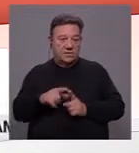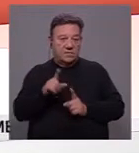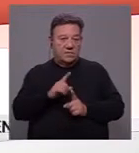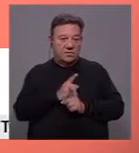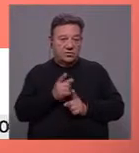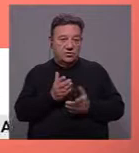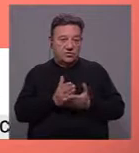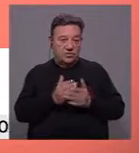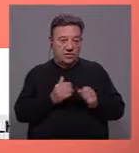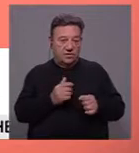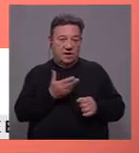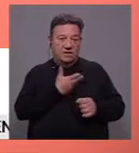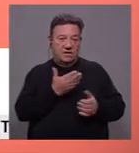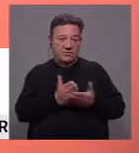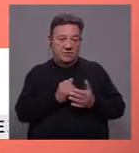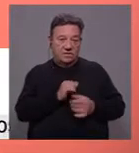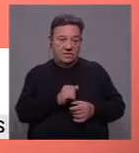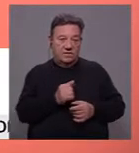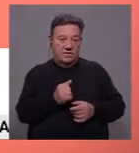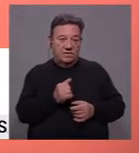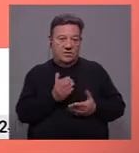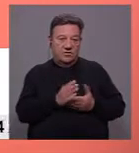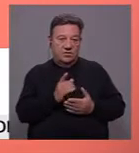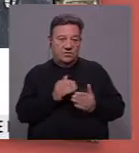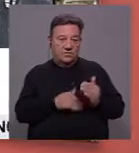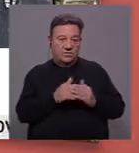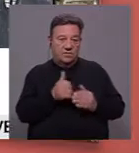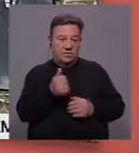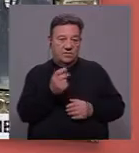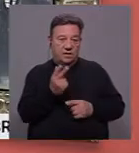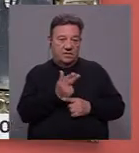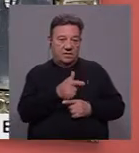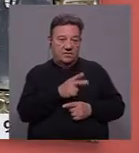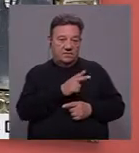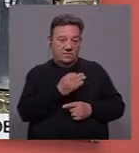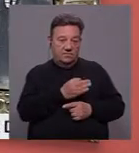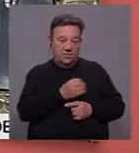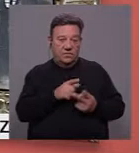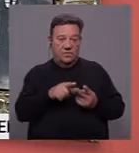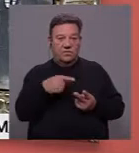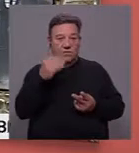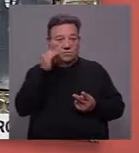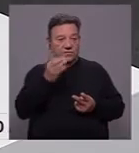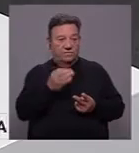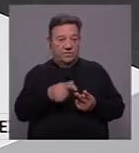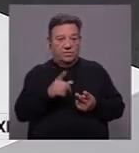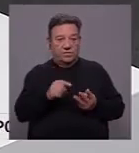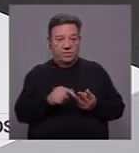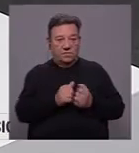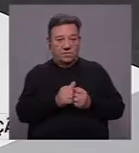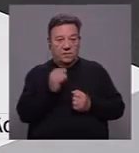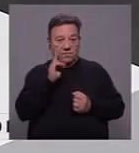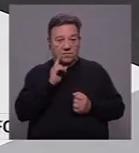é um estudante, um antigo estudante da Escola Superior de Belas Artes, da Universidade do Porto, e depois também docente, e que teve um papel tão importante